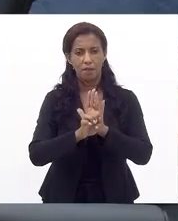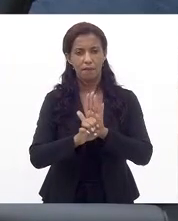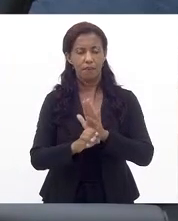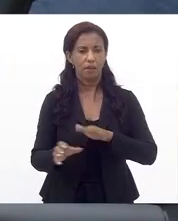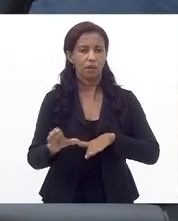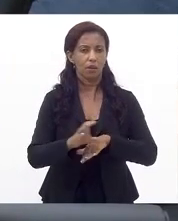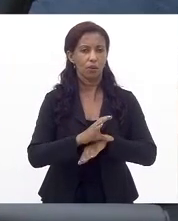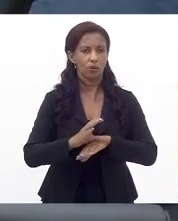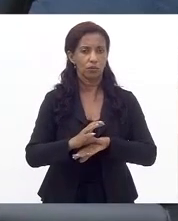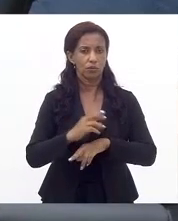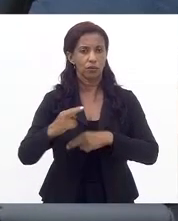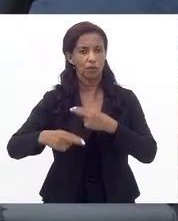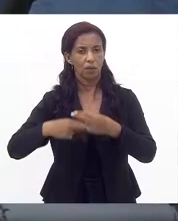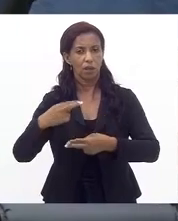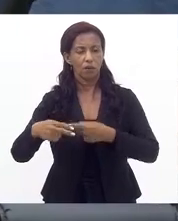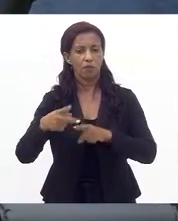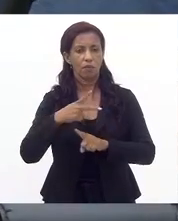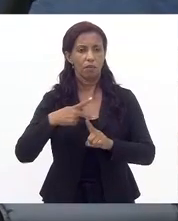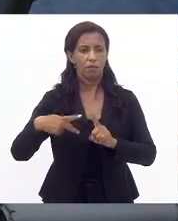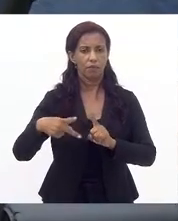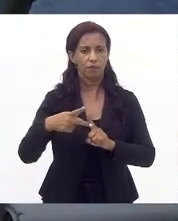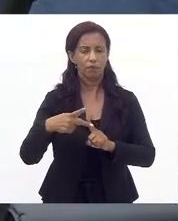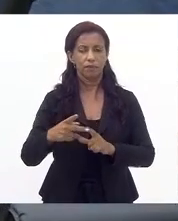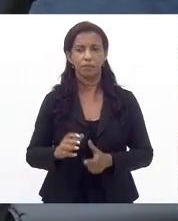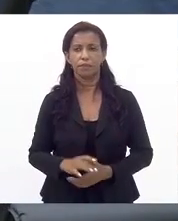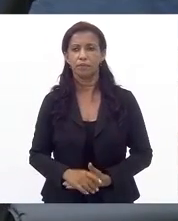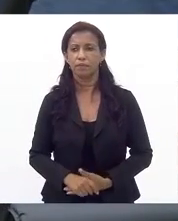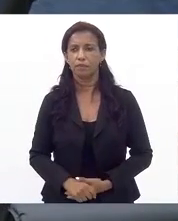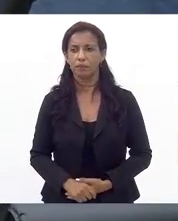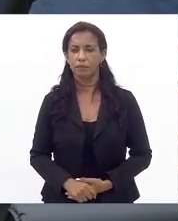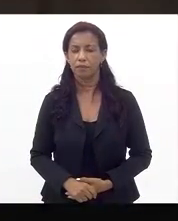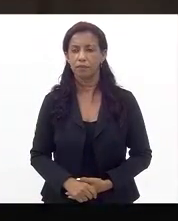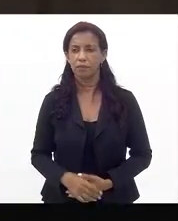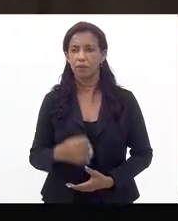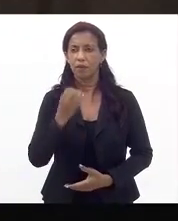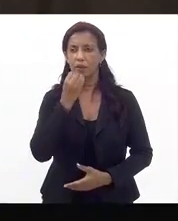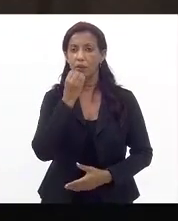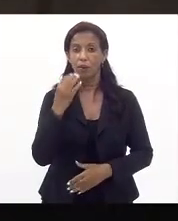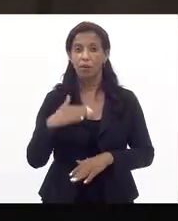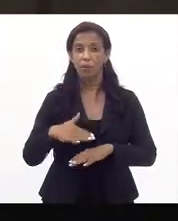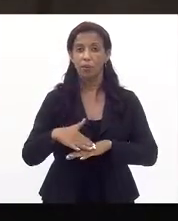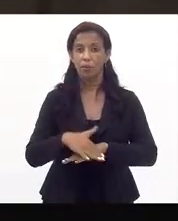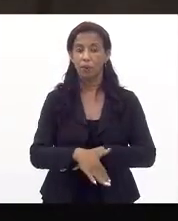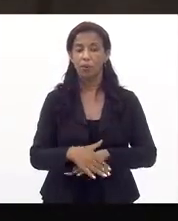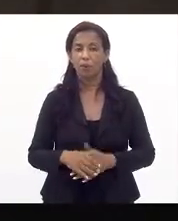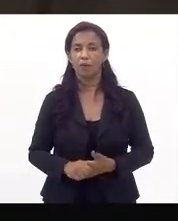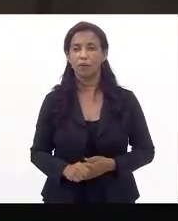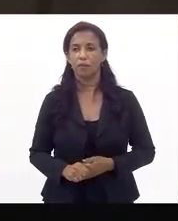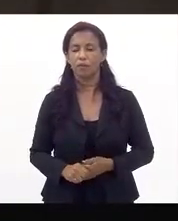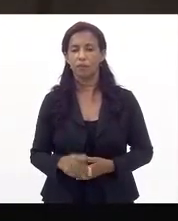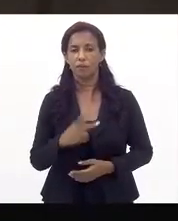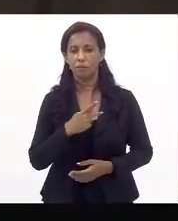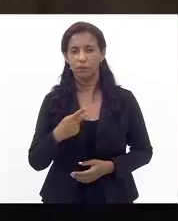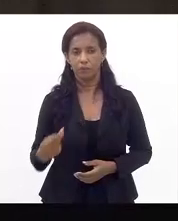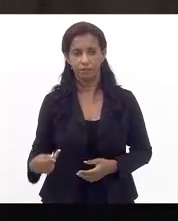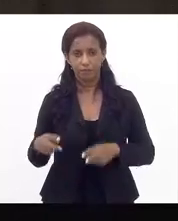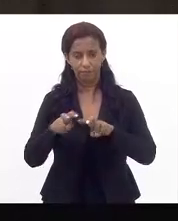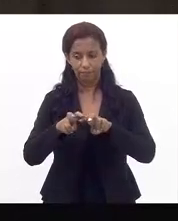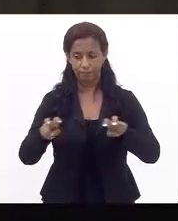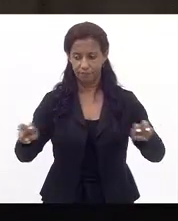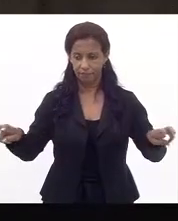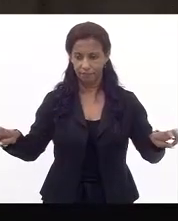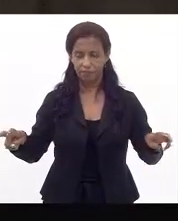a reforma previdenciária por favor Oi boa noite ao presidente da mesa